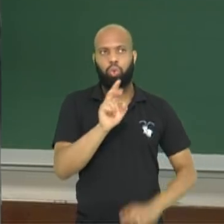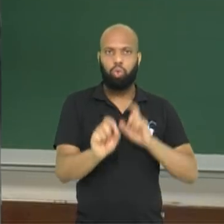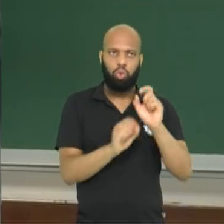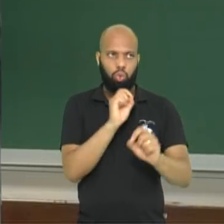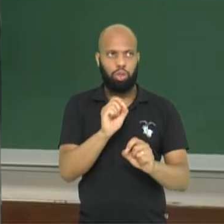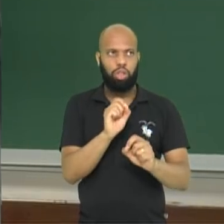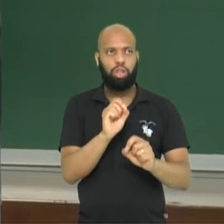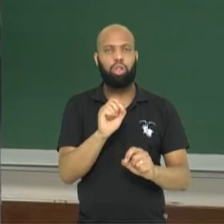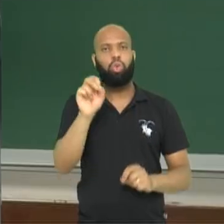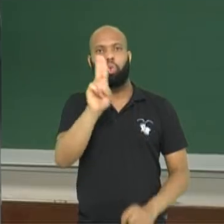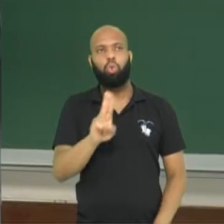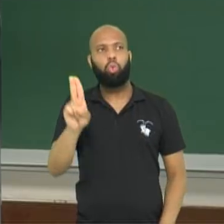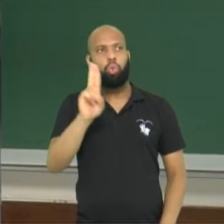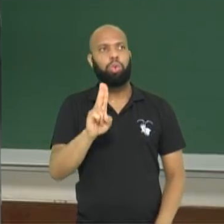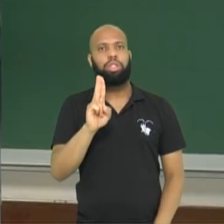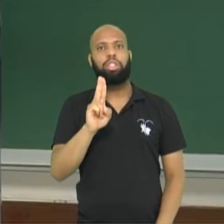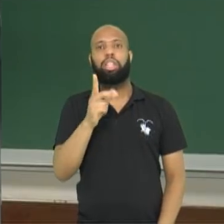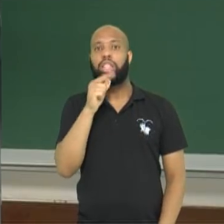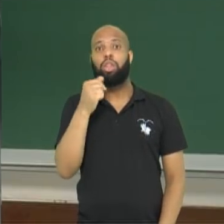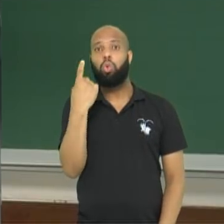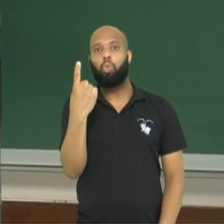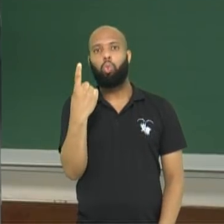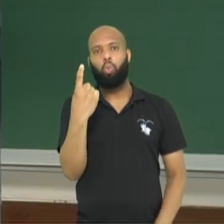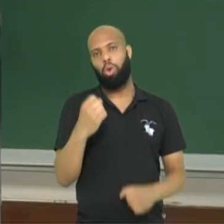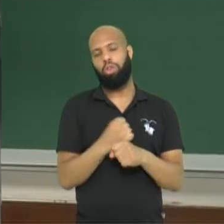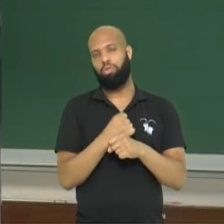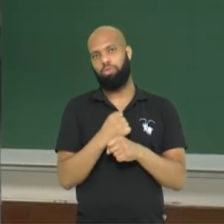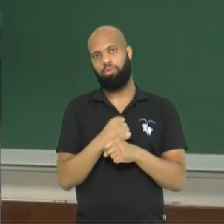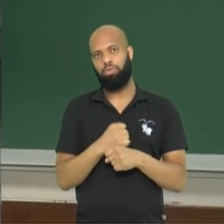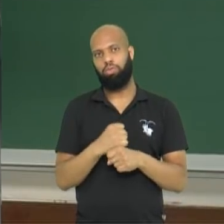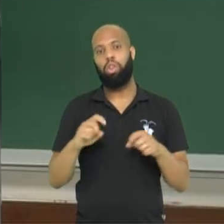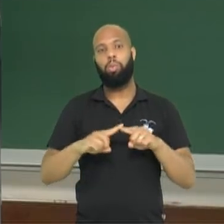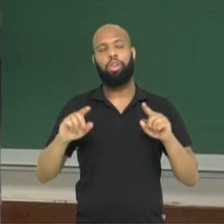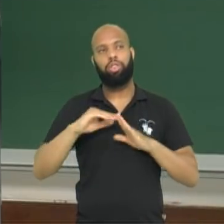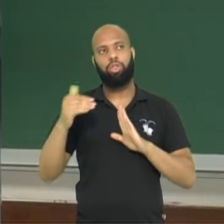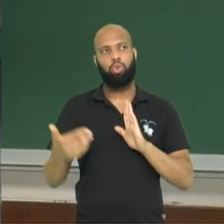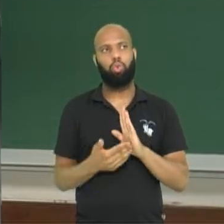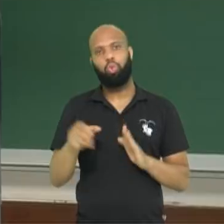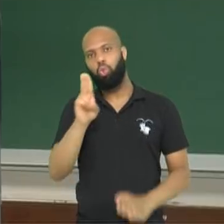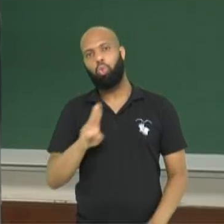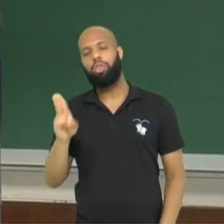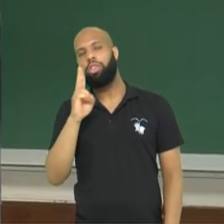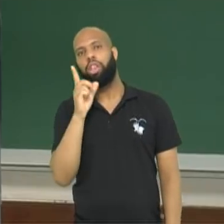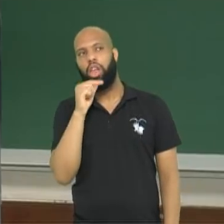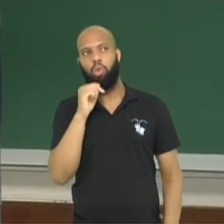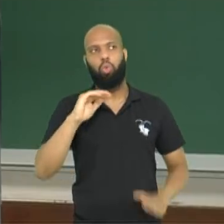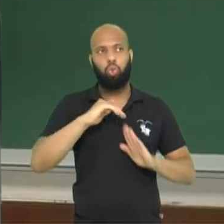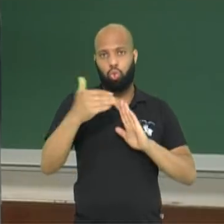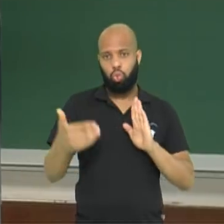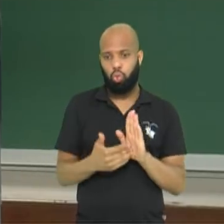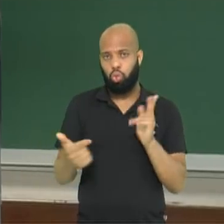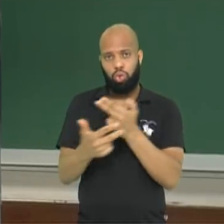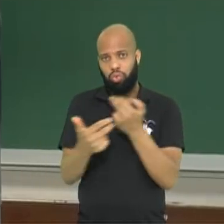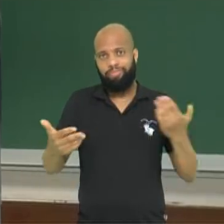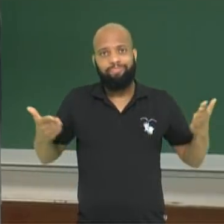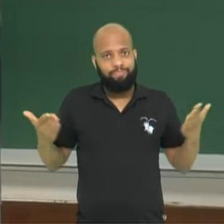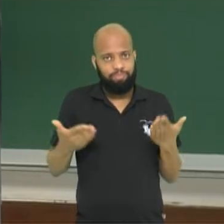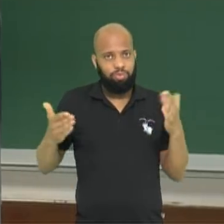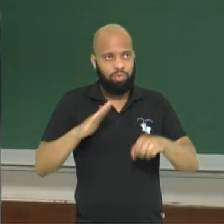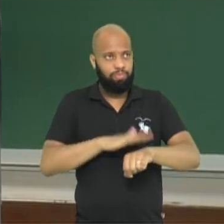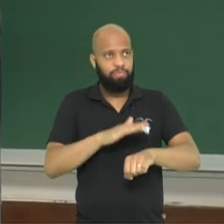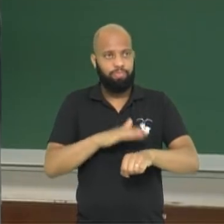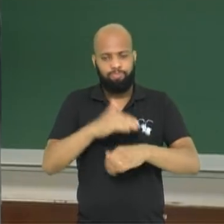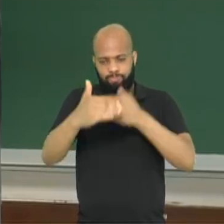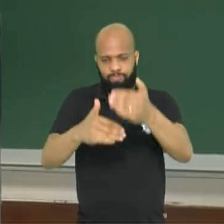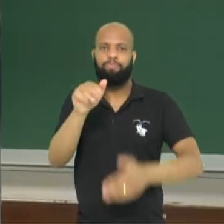água durante um ano, não só para o consumo humano, mas em todas as atividades que utilizam água. Ou seja, todas as atividades, em algum momento